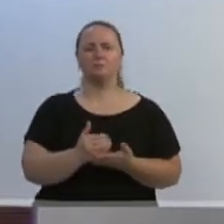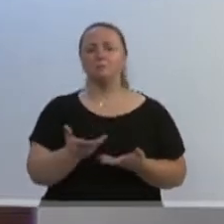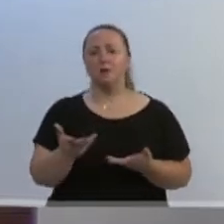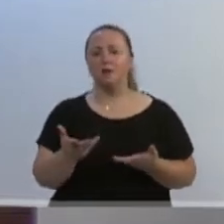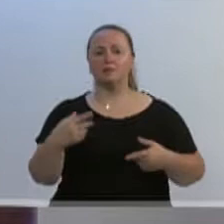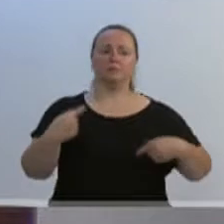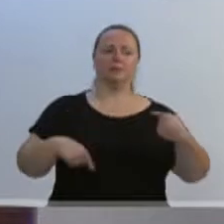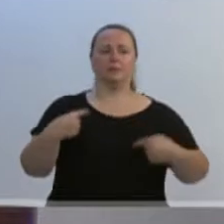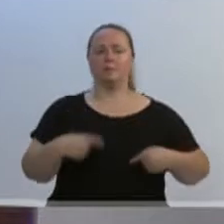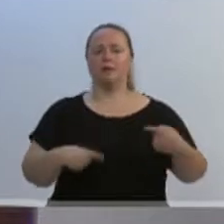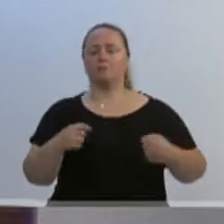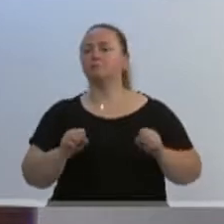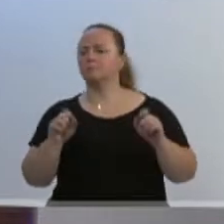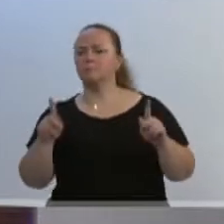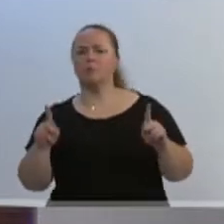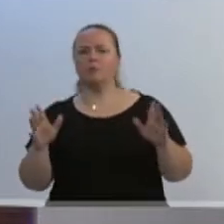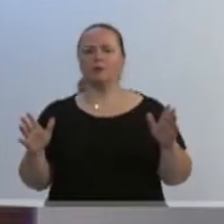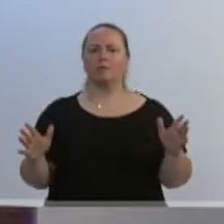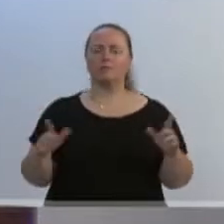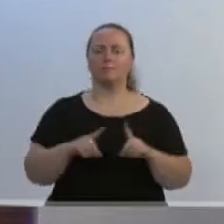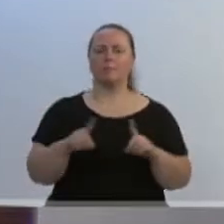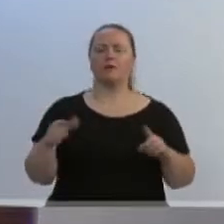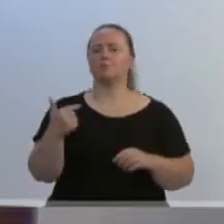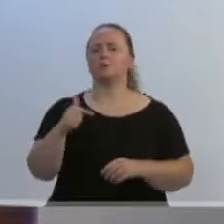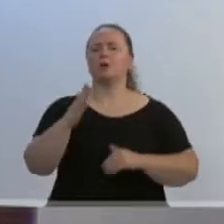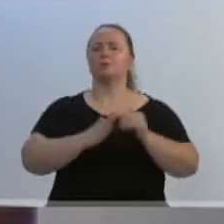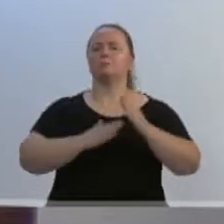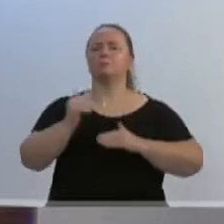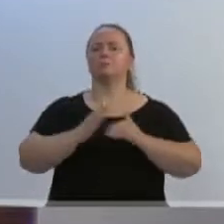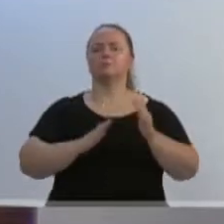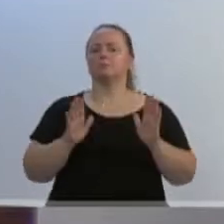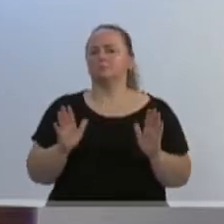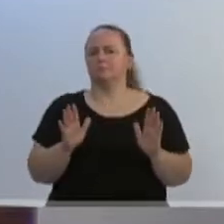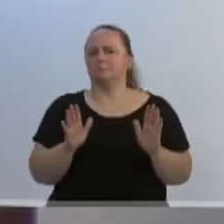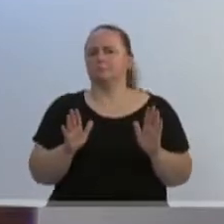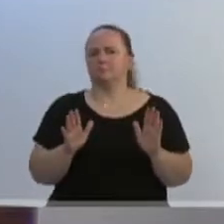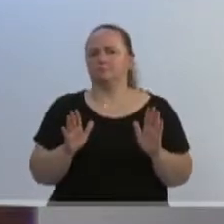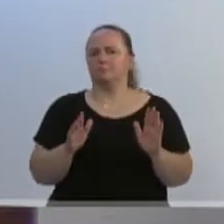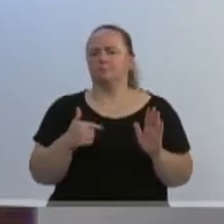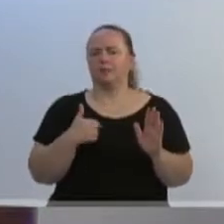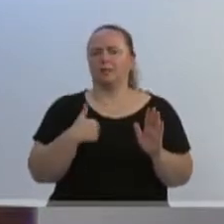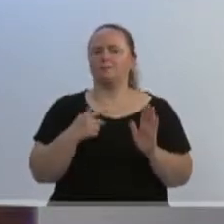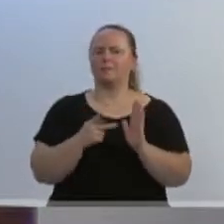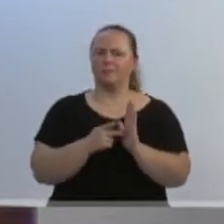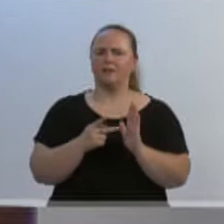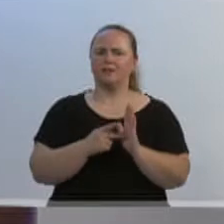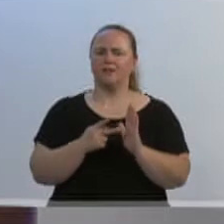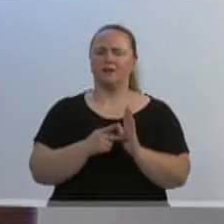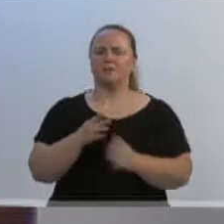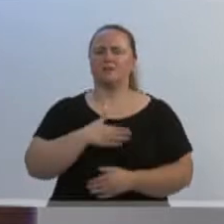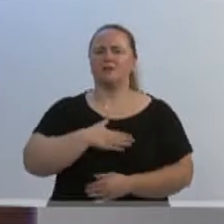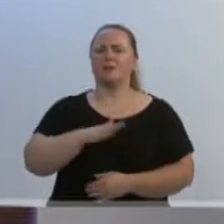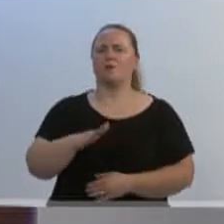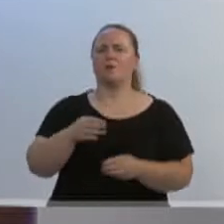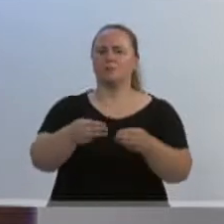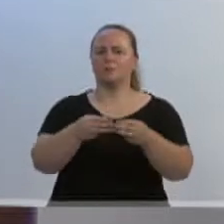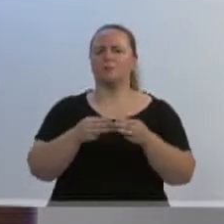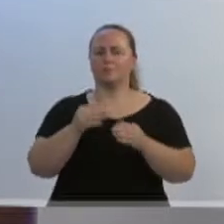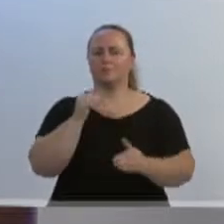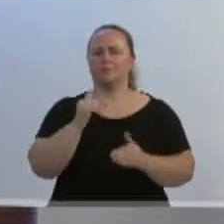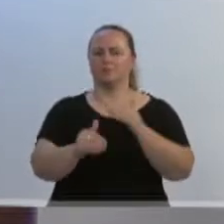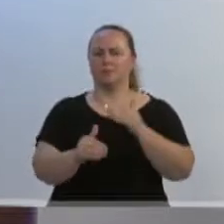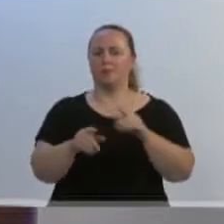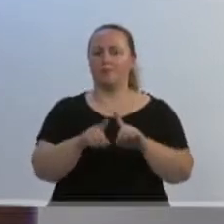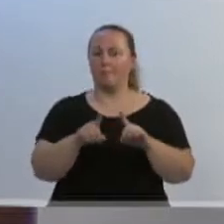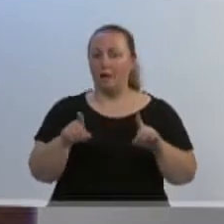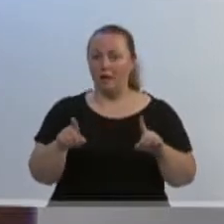gerar o debate. Agora, não tem uma aplicação prática a moção de repúdio. Eu detesto votar moção de repúdio. Agora, eu também